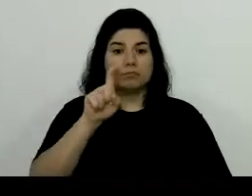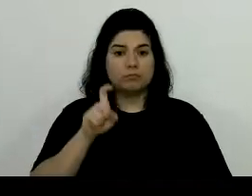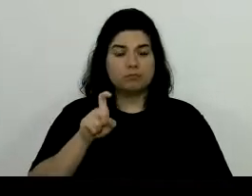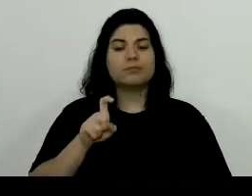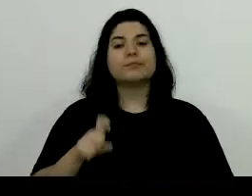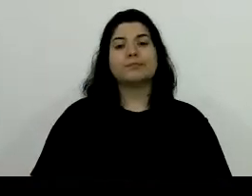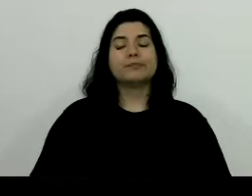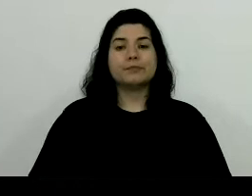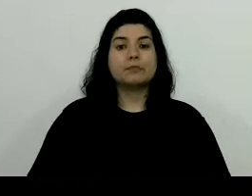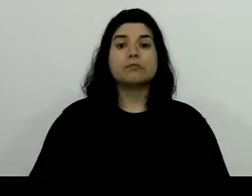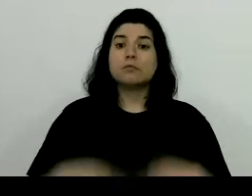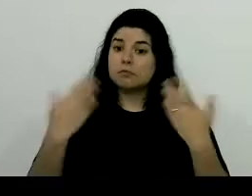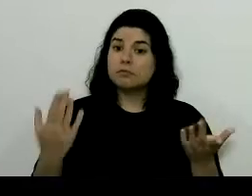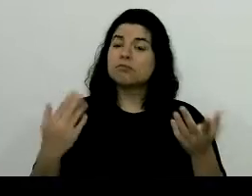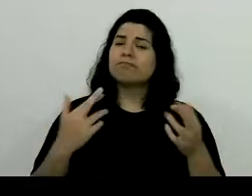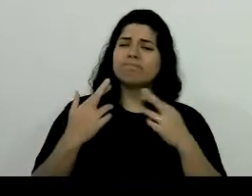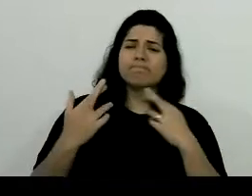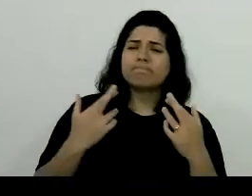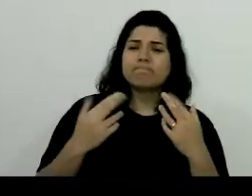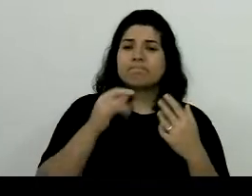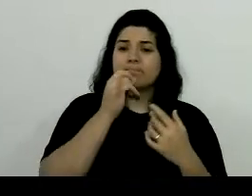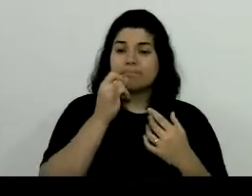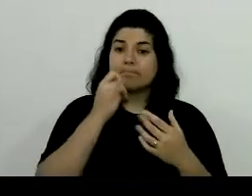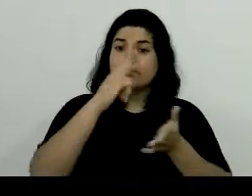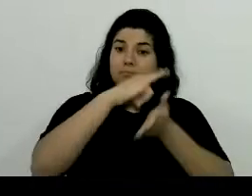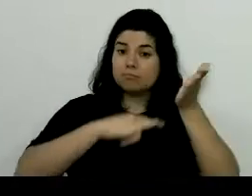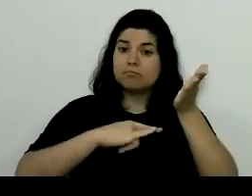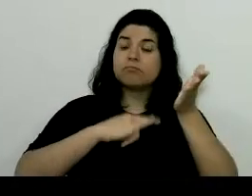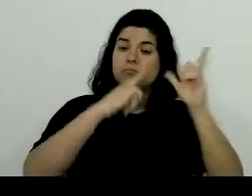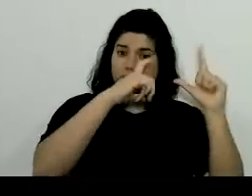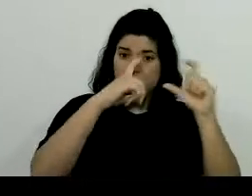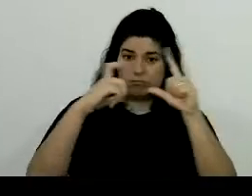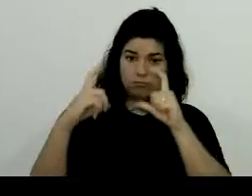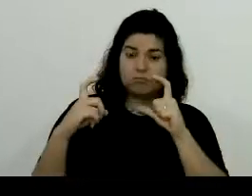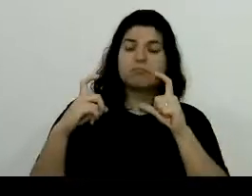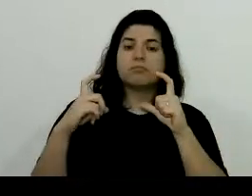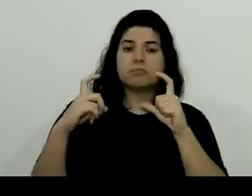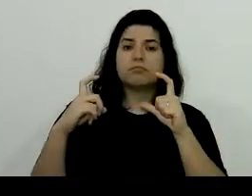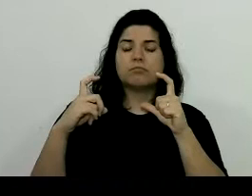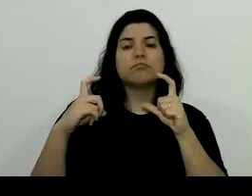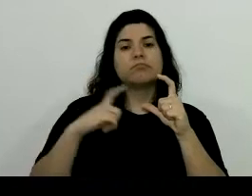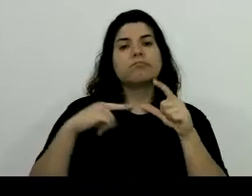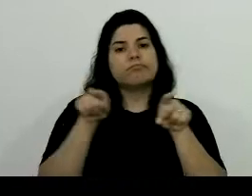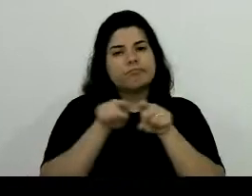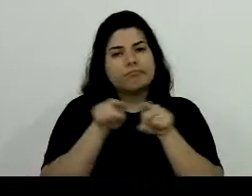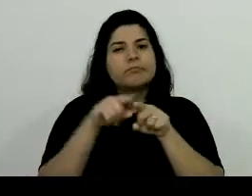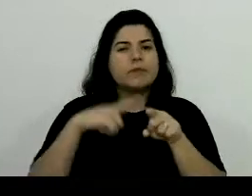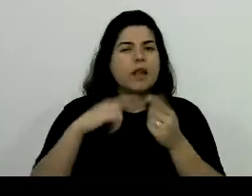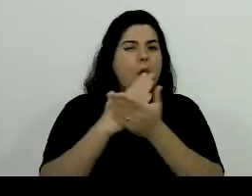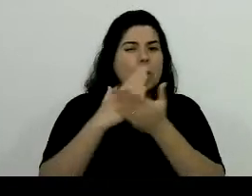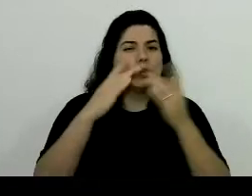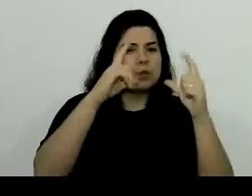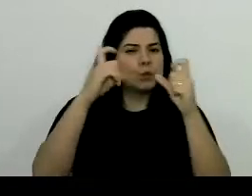com relação, por exemplo, à documentação fotográfica, né, e eu botei aqui algumas imagens que